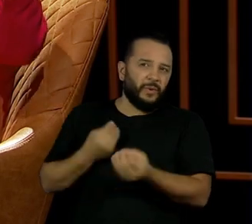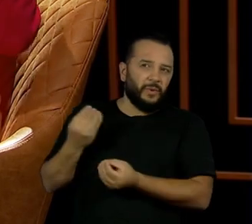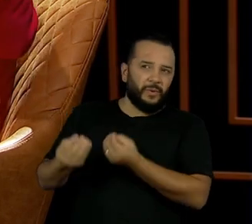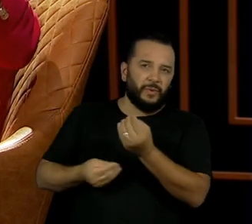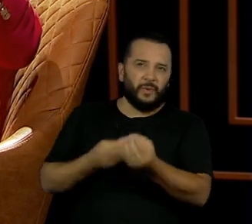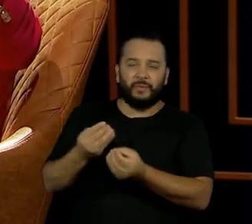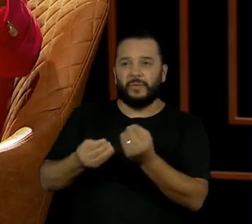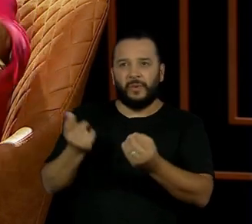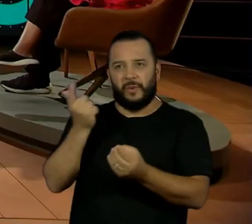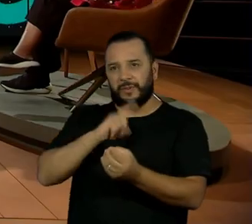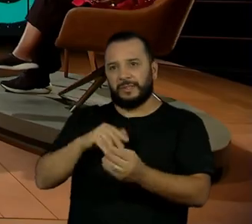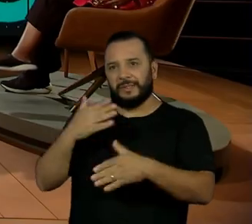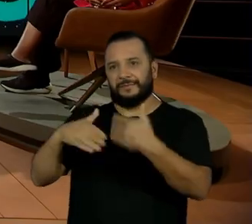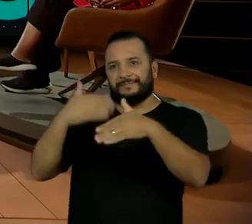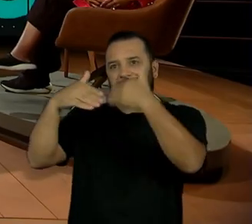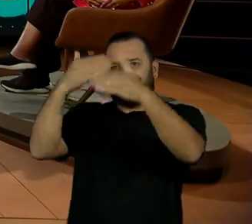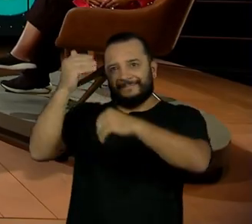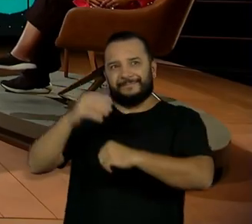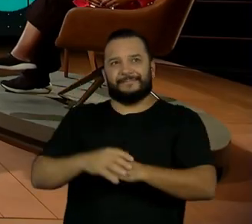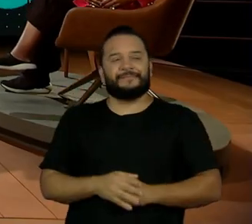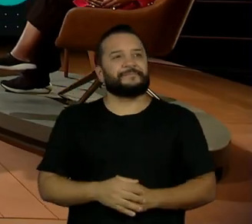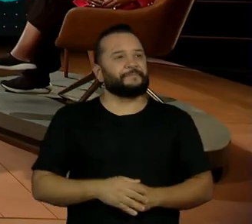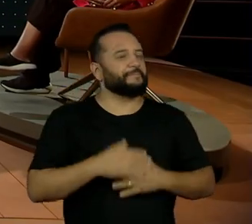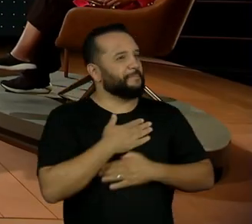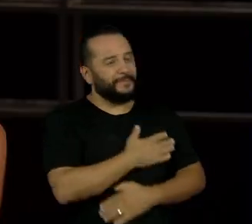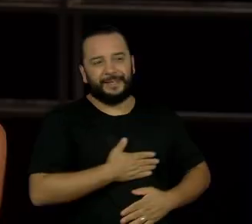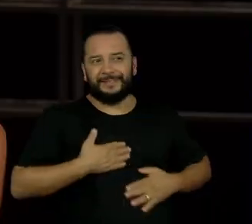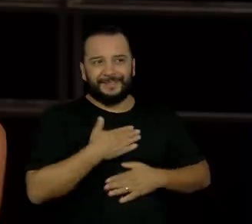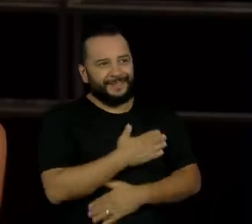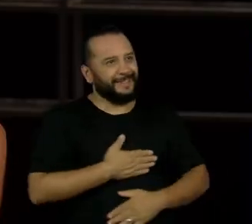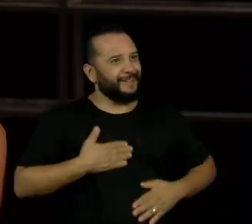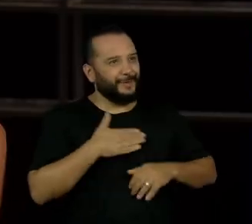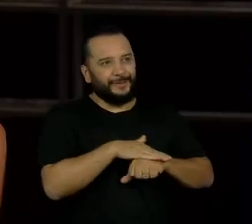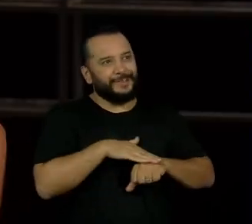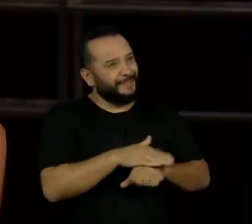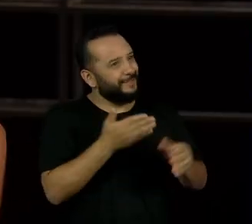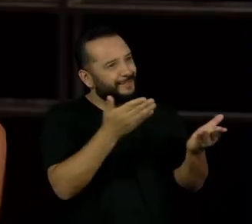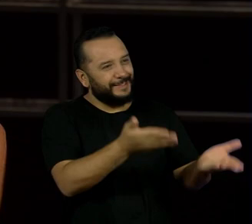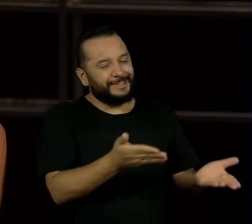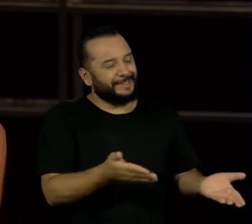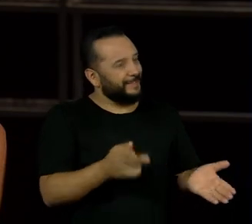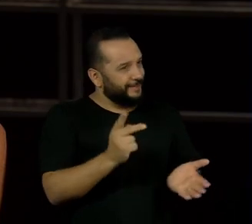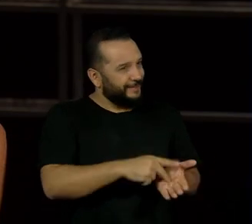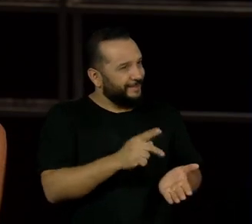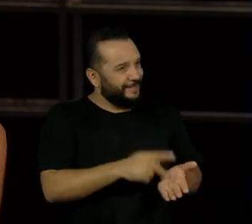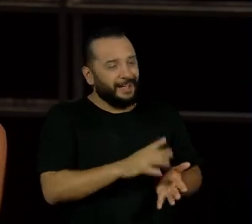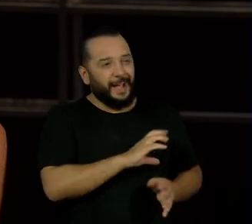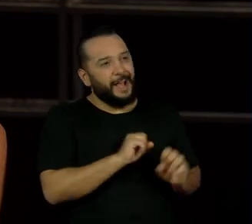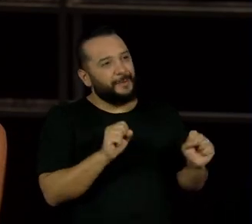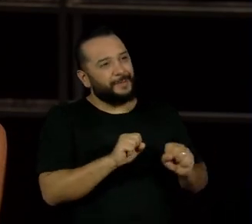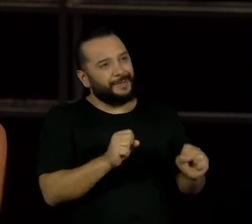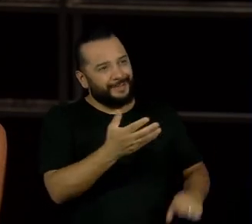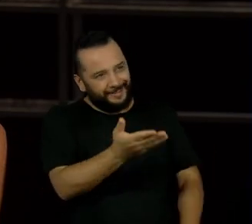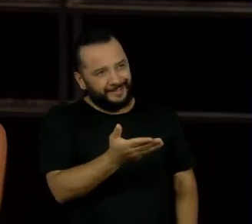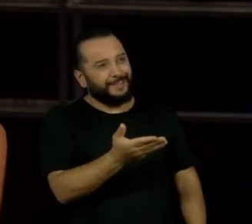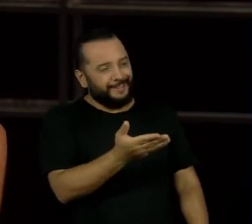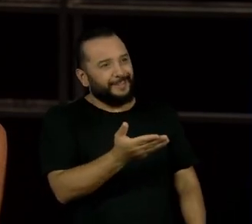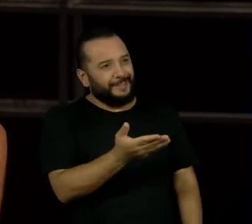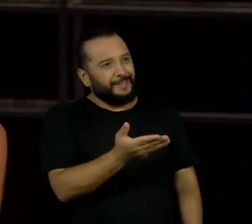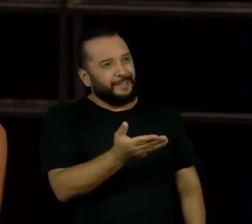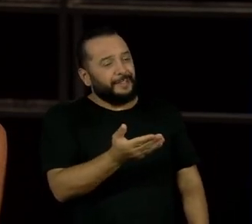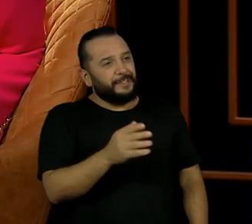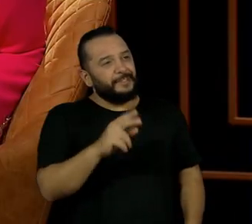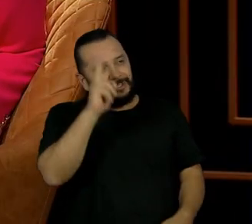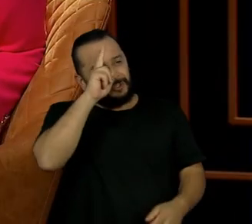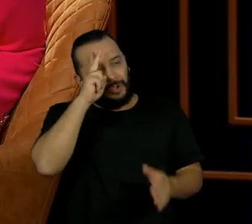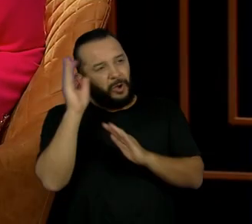Ir Além Paula foi um prazer enorme ter você aqui com a gente uma delícia percorrer essa